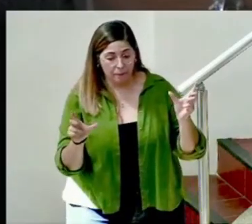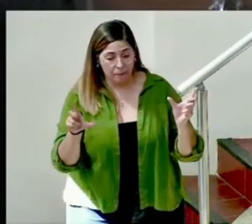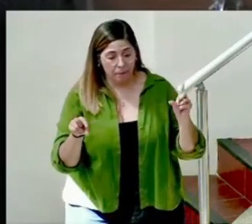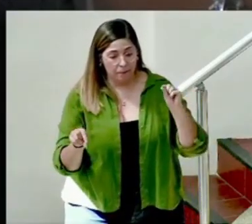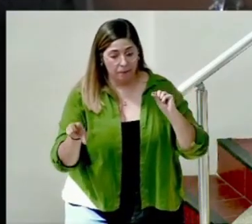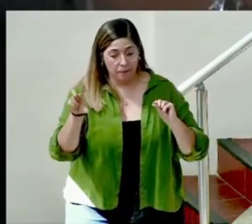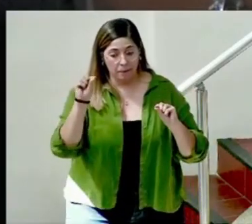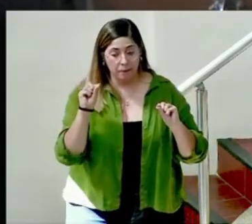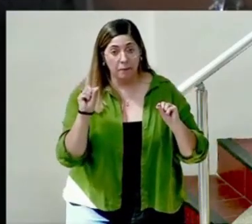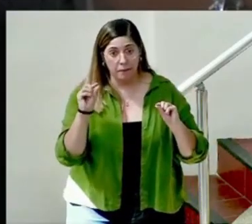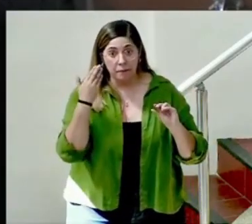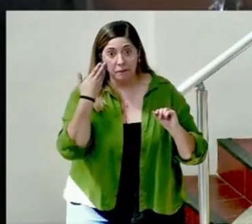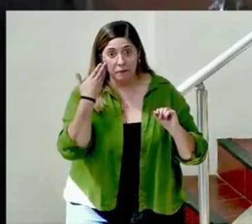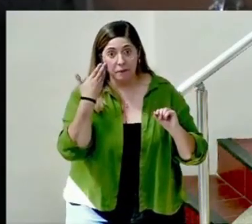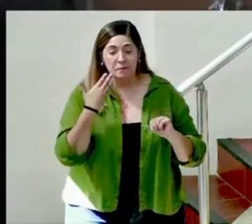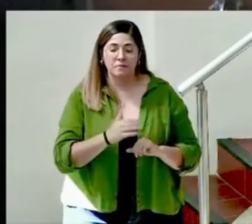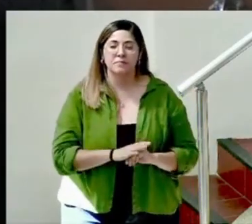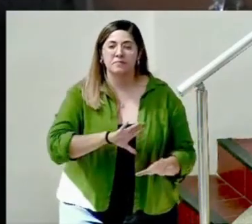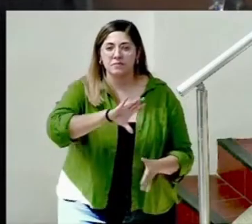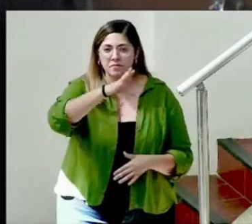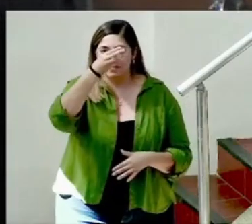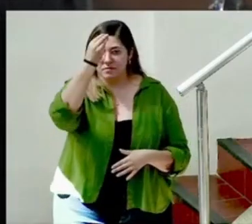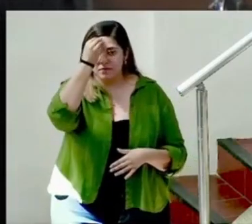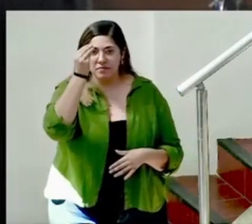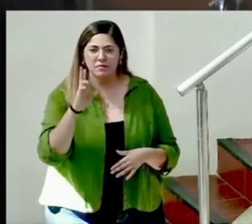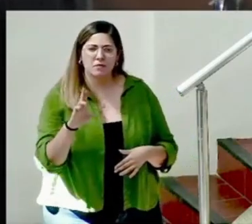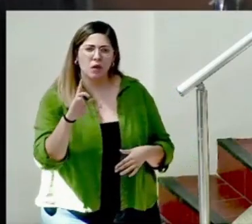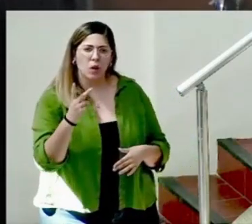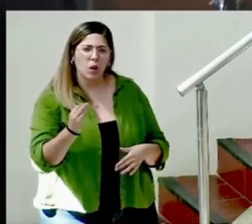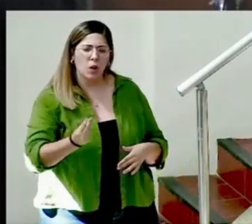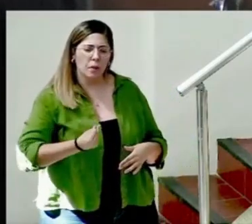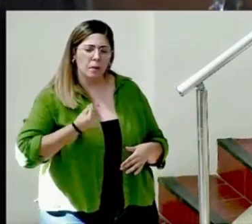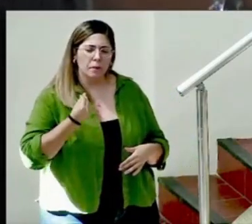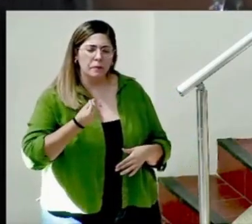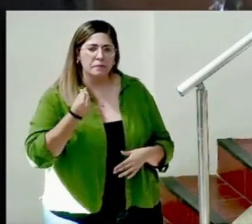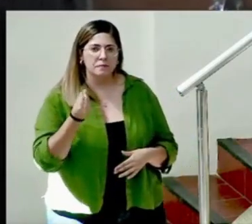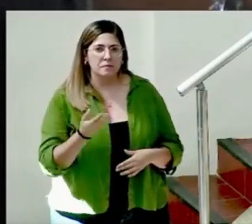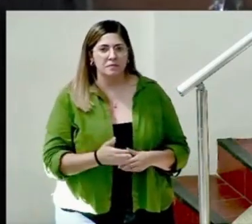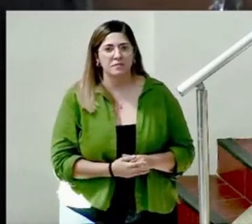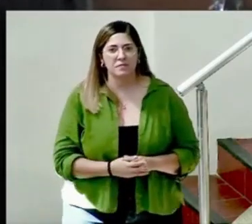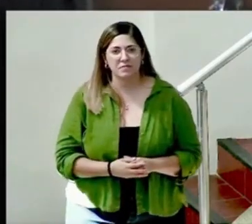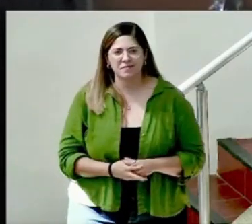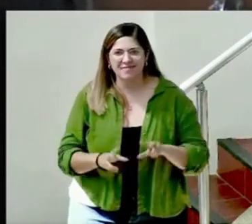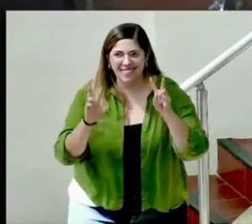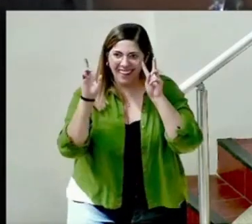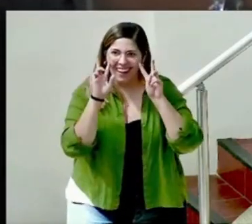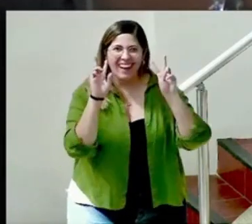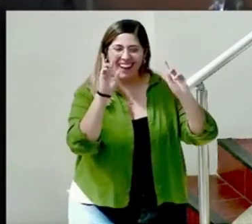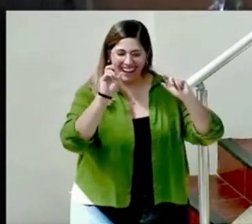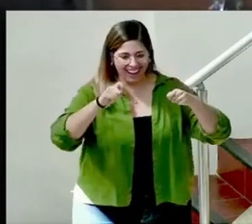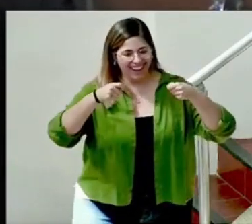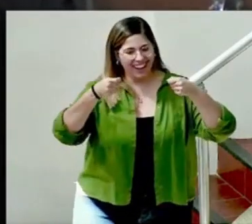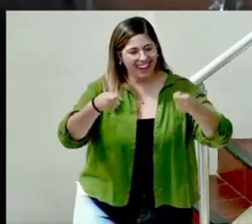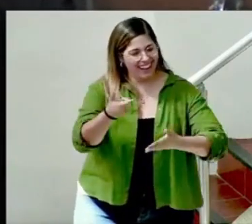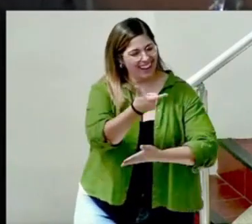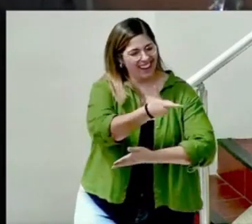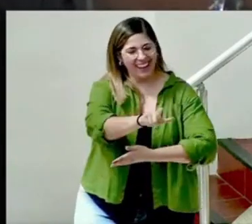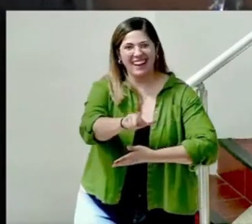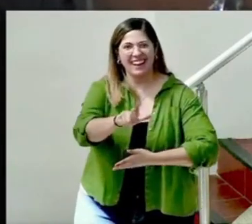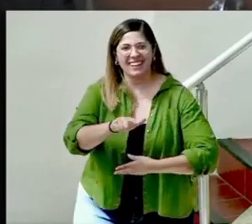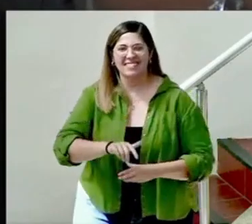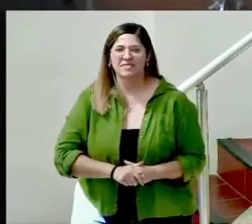Aplicações finais do ensino de Cristo sobre os olhos generosos. Portanto, uma